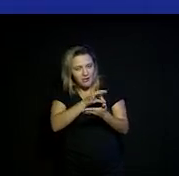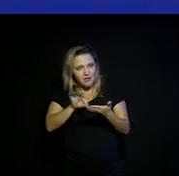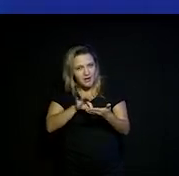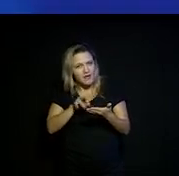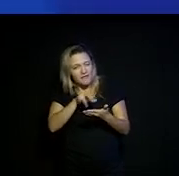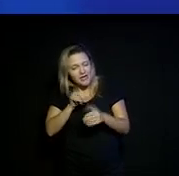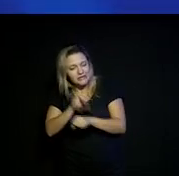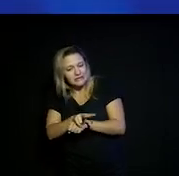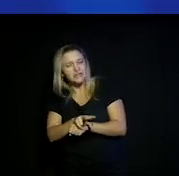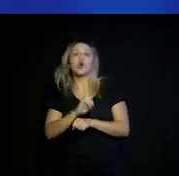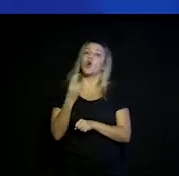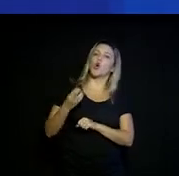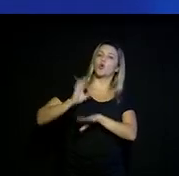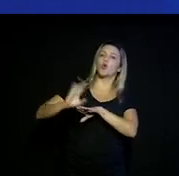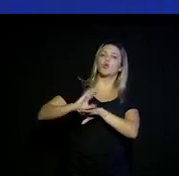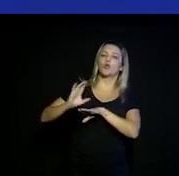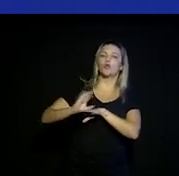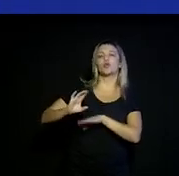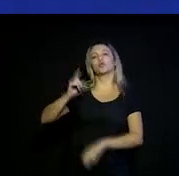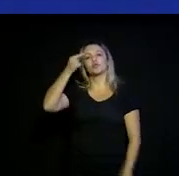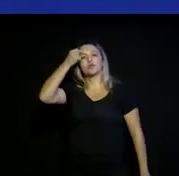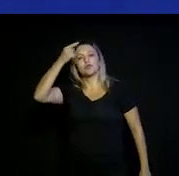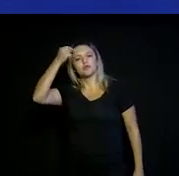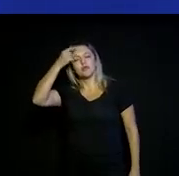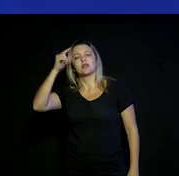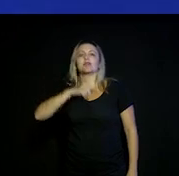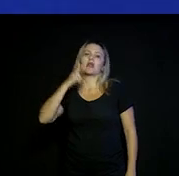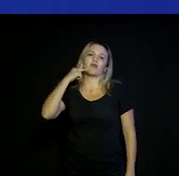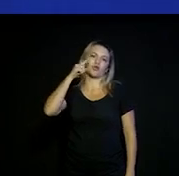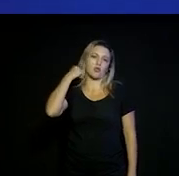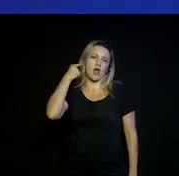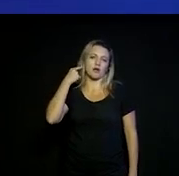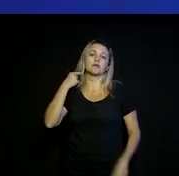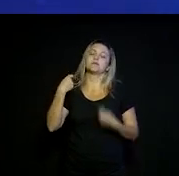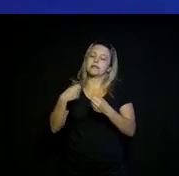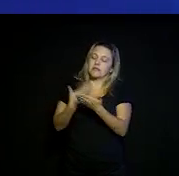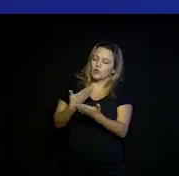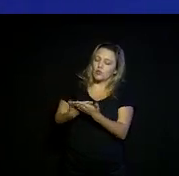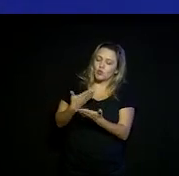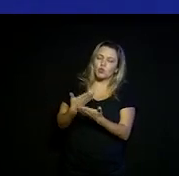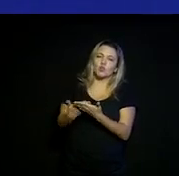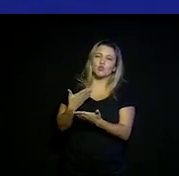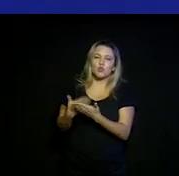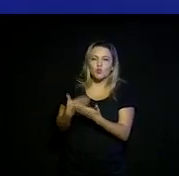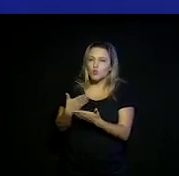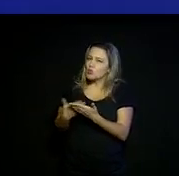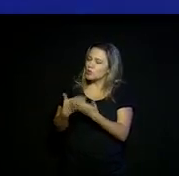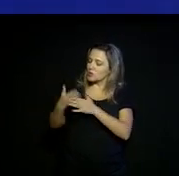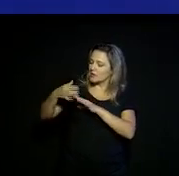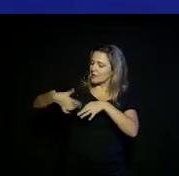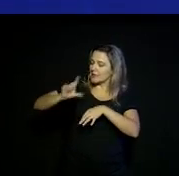admitido, ou aquele curso universitário que tem aquele vestibular, e você tem que estudar e se preparar para